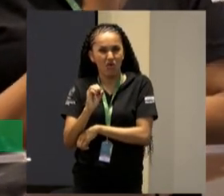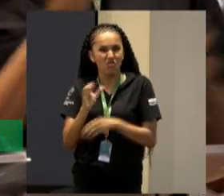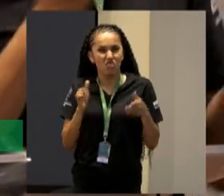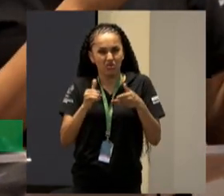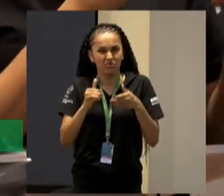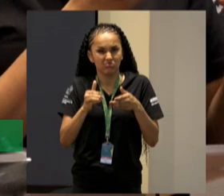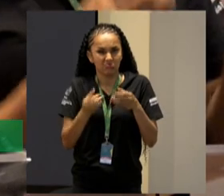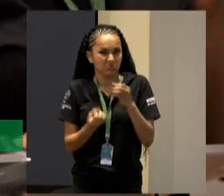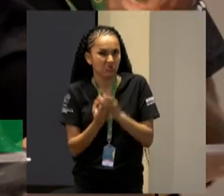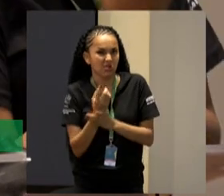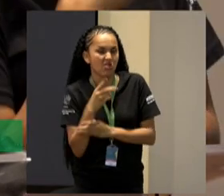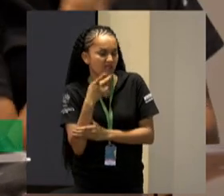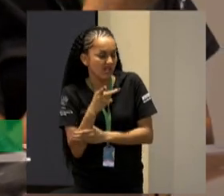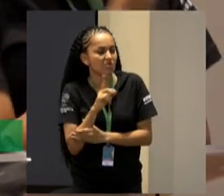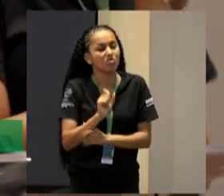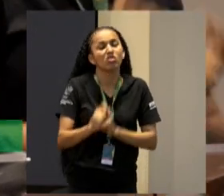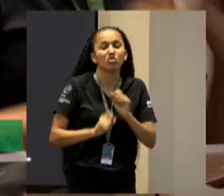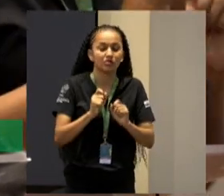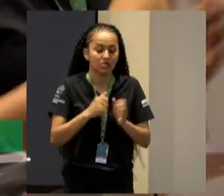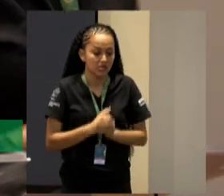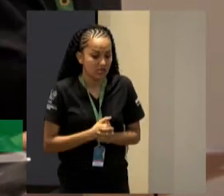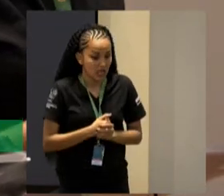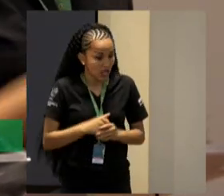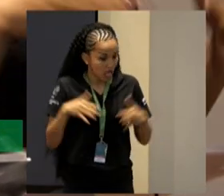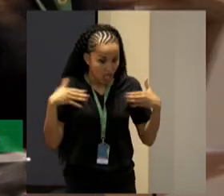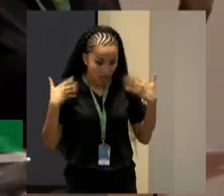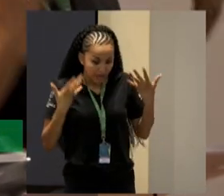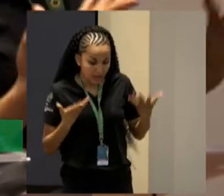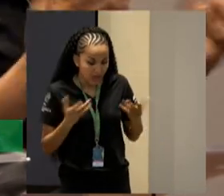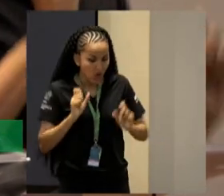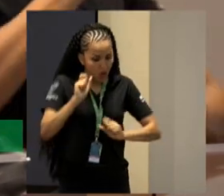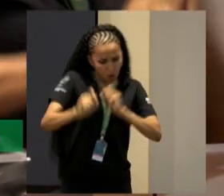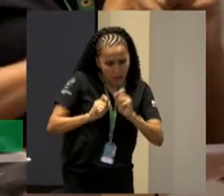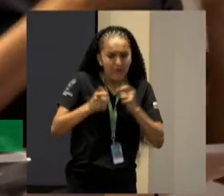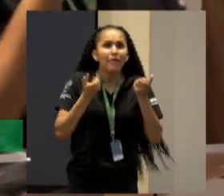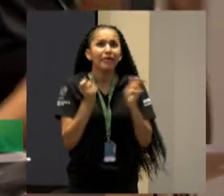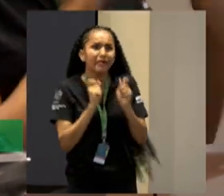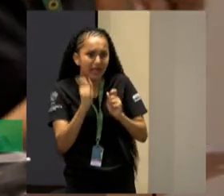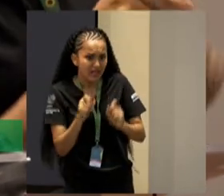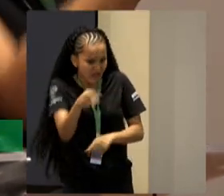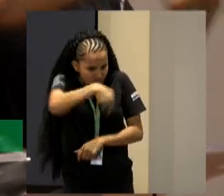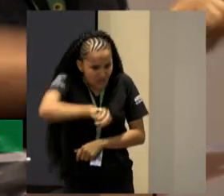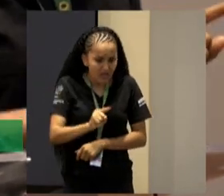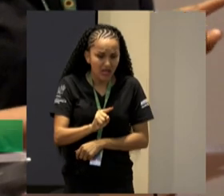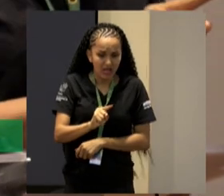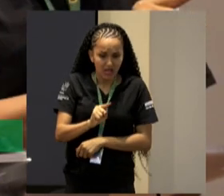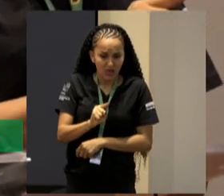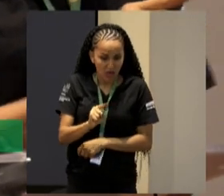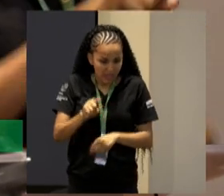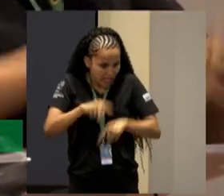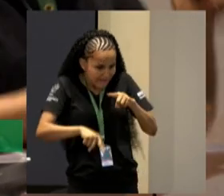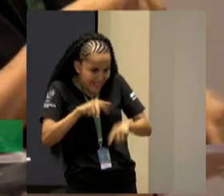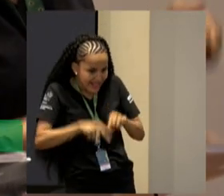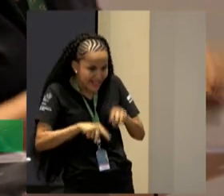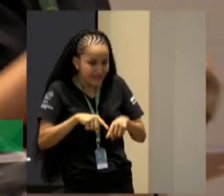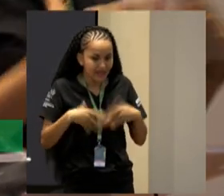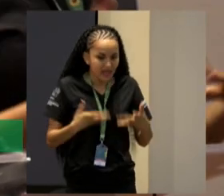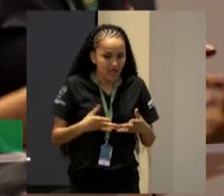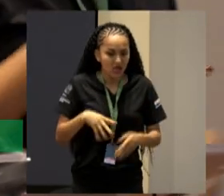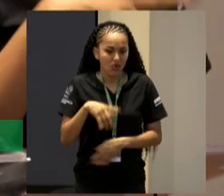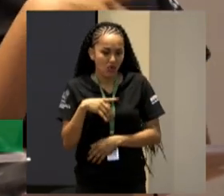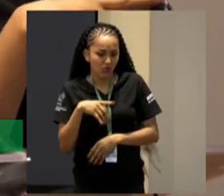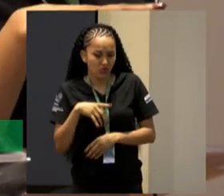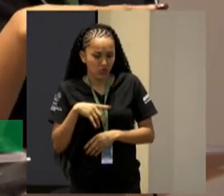olha para essa organização de Santa Catarina, se surpreende. Como assim? Vocês com essa materialidade, com